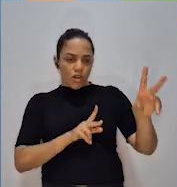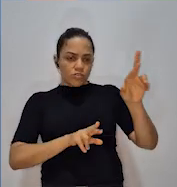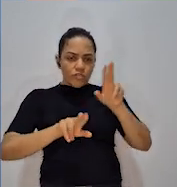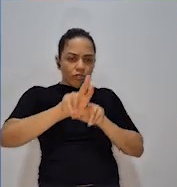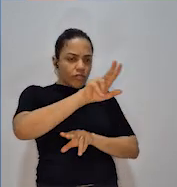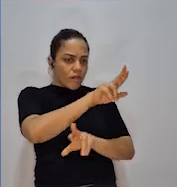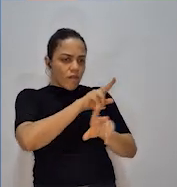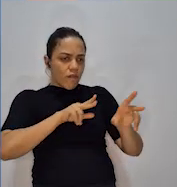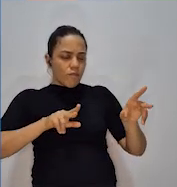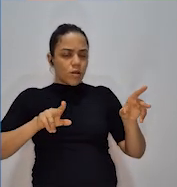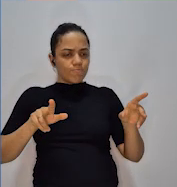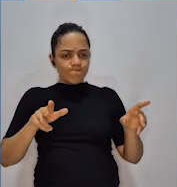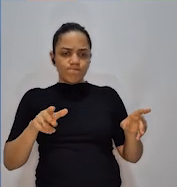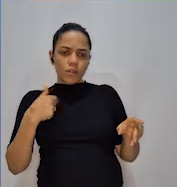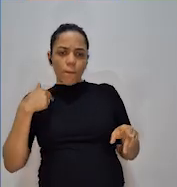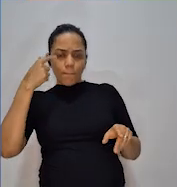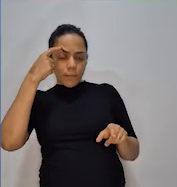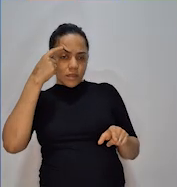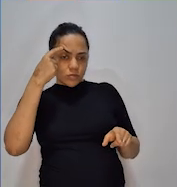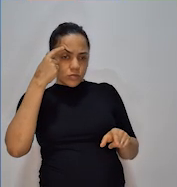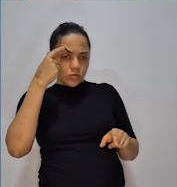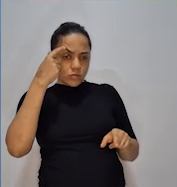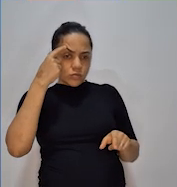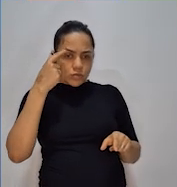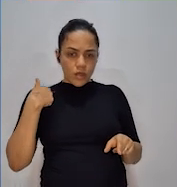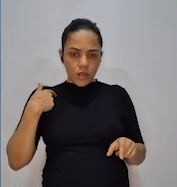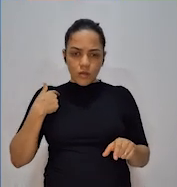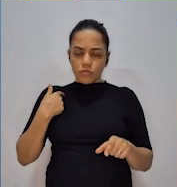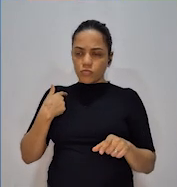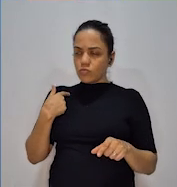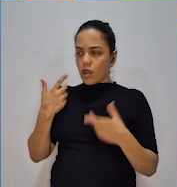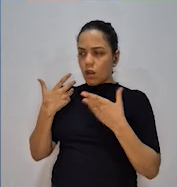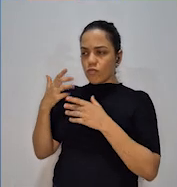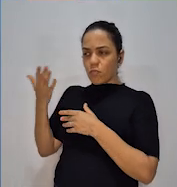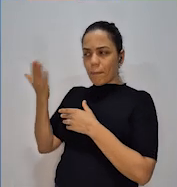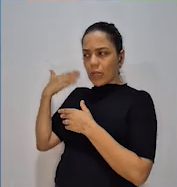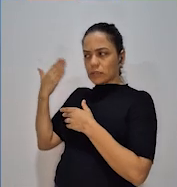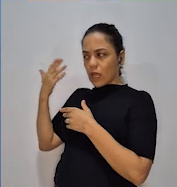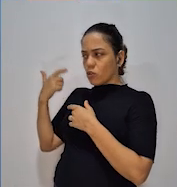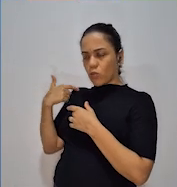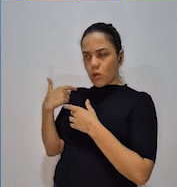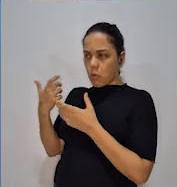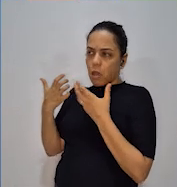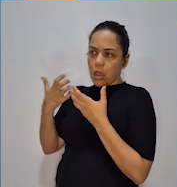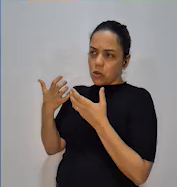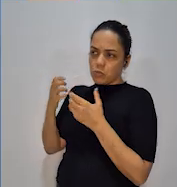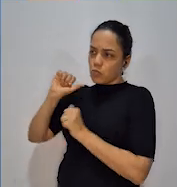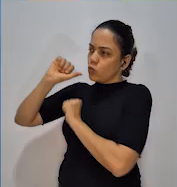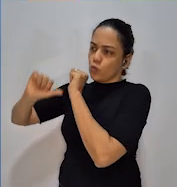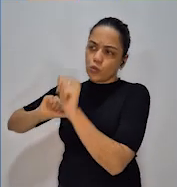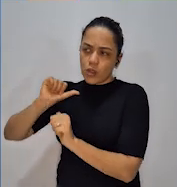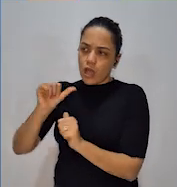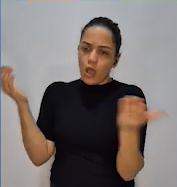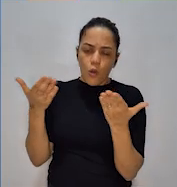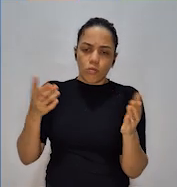desenhar o caminho de frente para trás. Bom, se eu quero chegar, né, a ter, por exemplo, 52% de